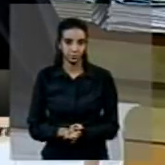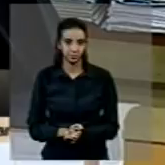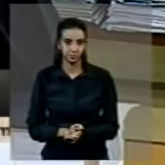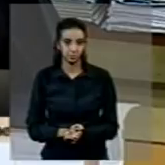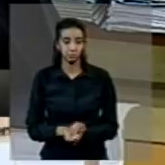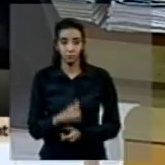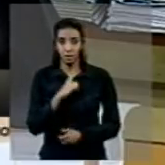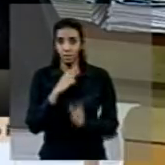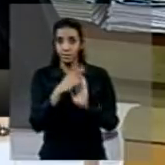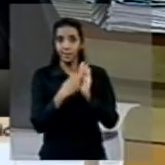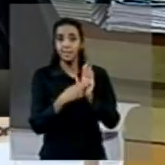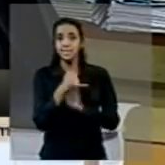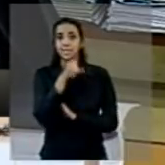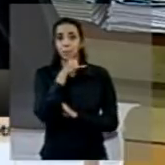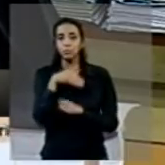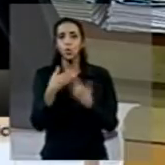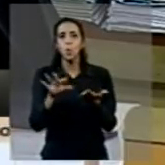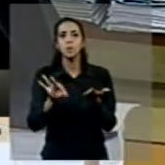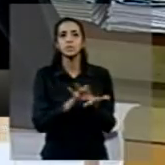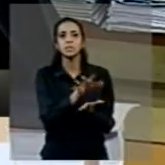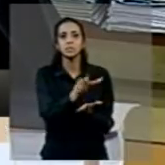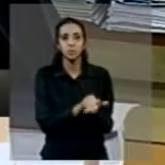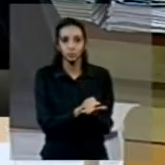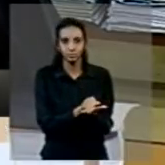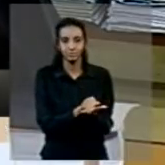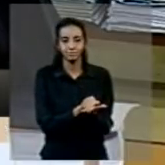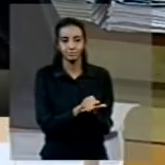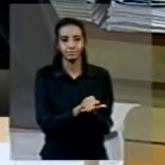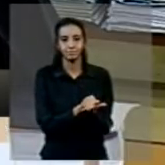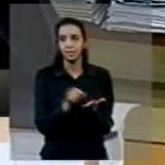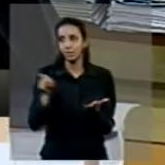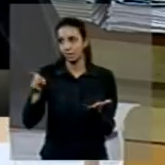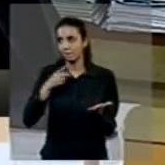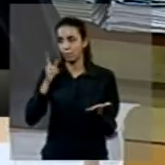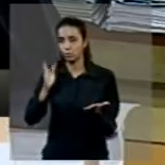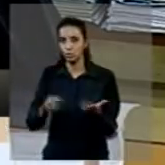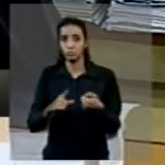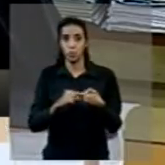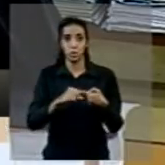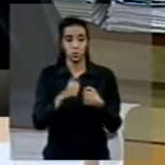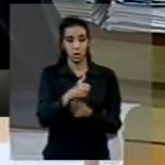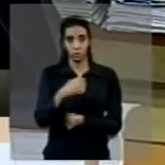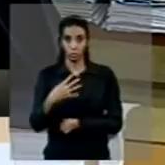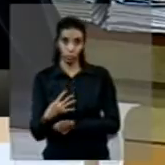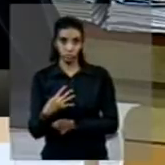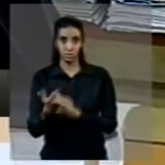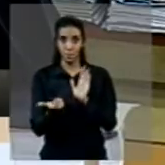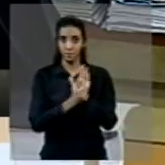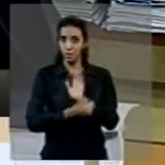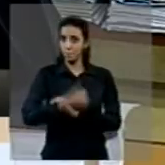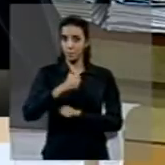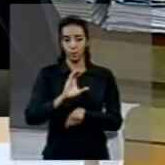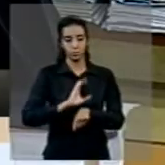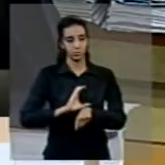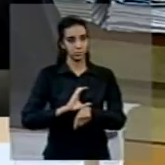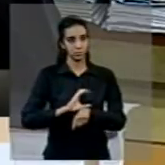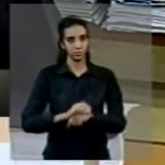regras relativas ao alistamento eleitoral, já aqui referidas, o artigo 14, parágrafo 1º da